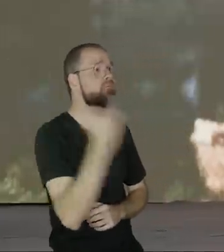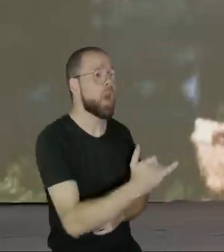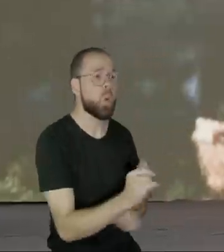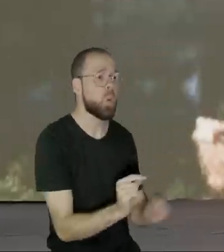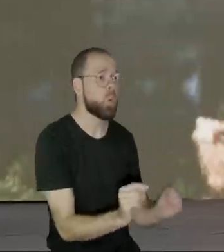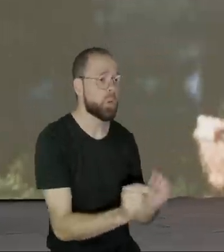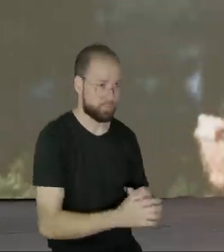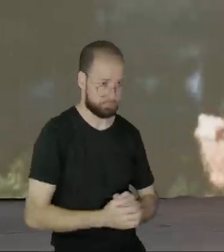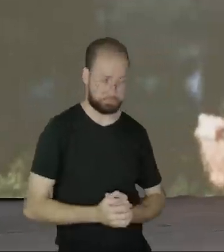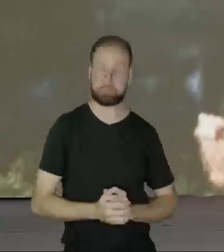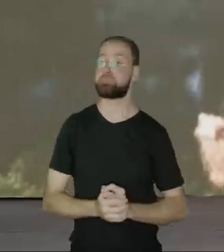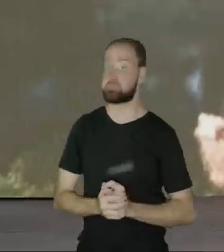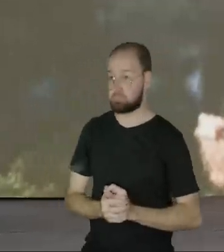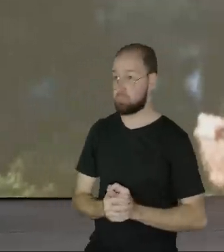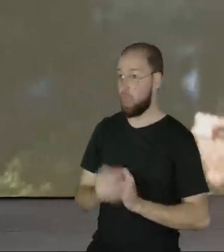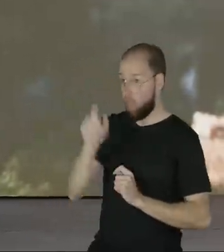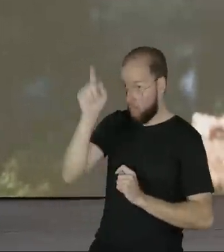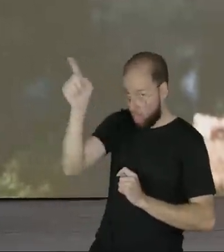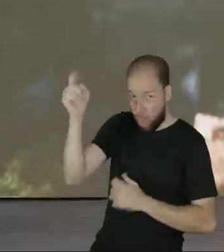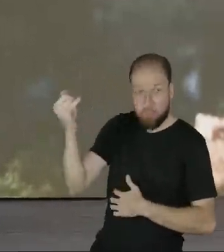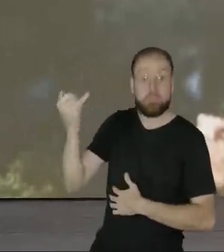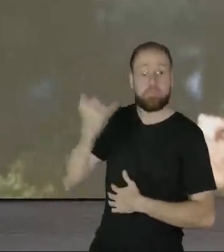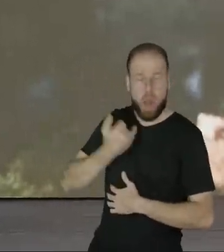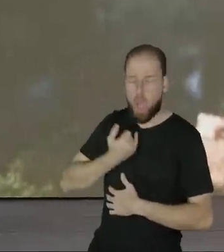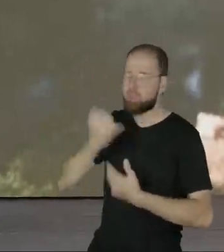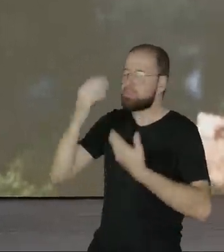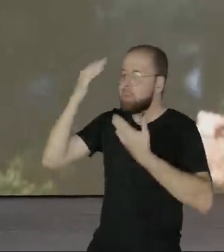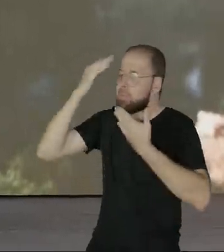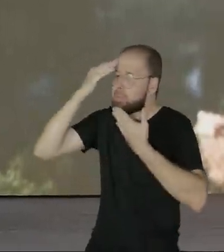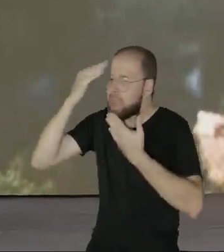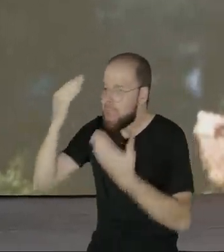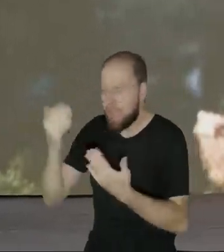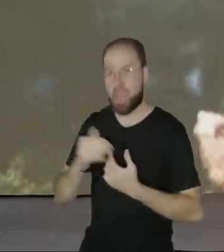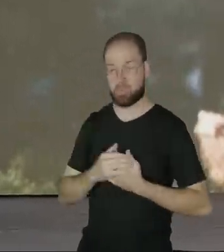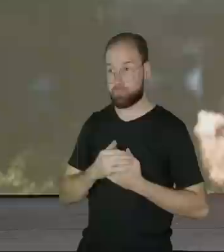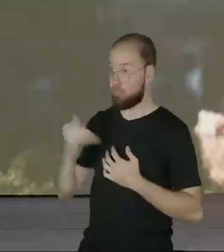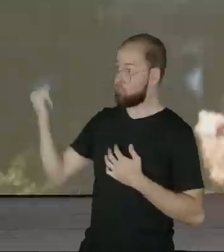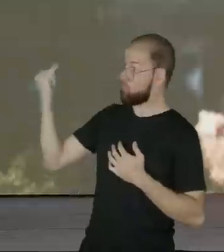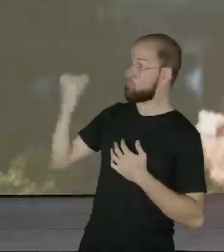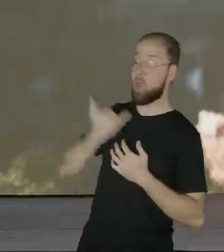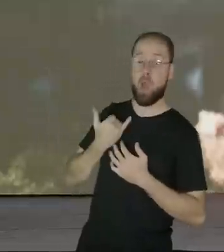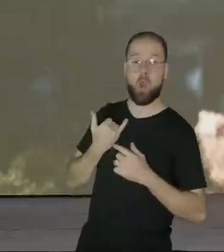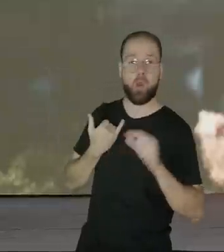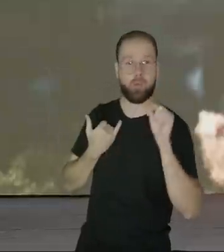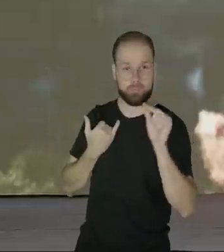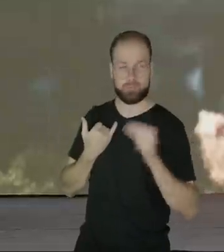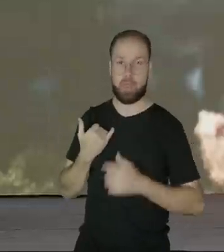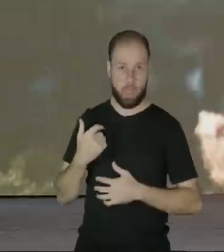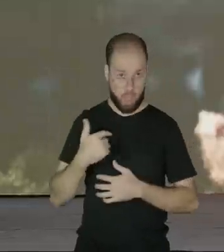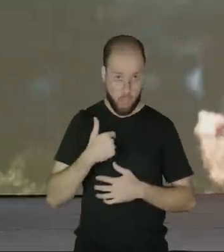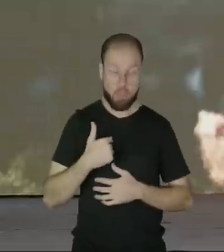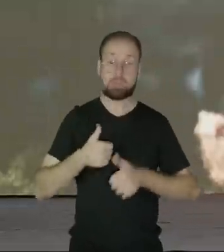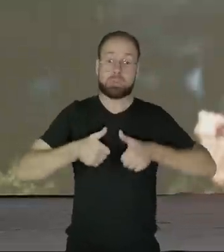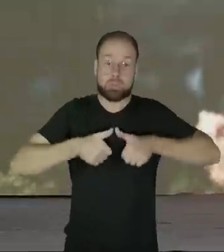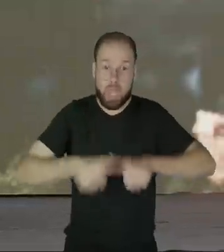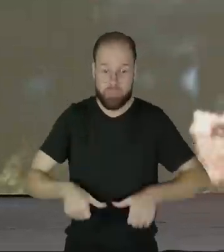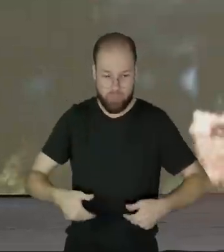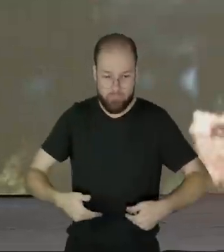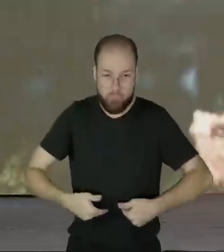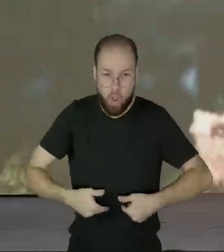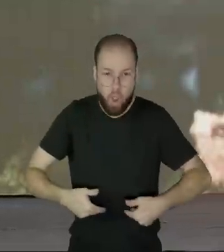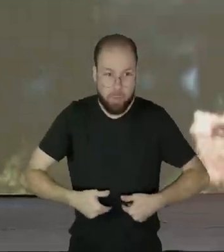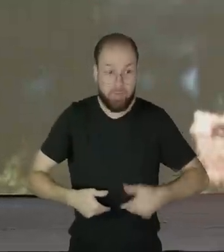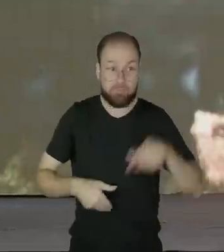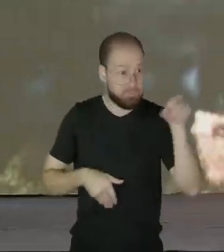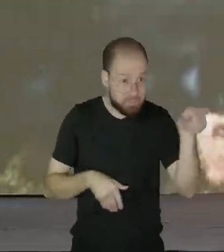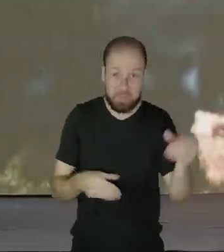O homem me agradeceu e disse-me assim: tive fome, me deste de